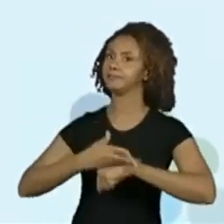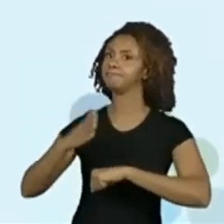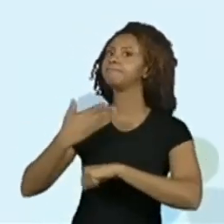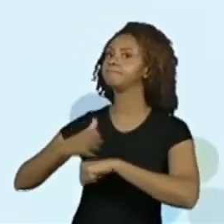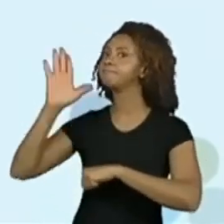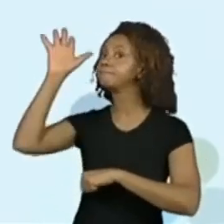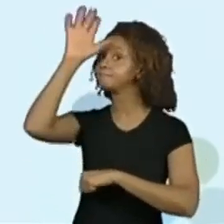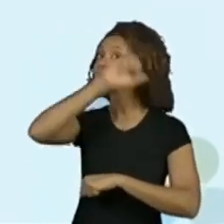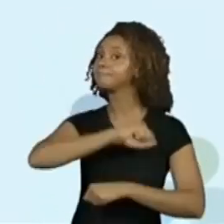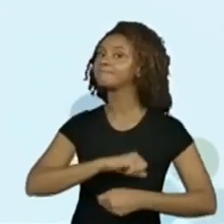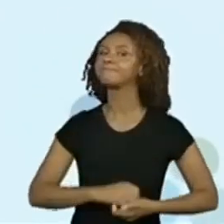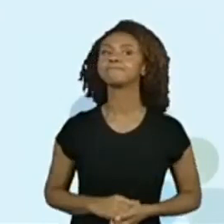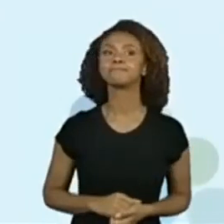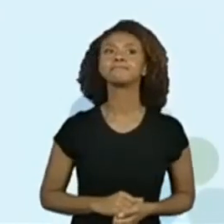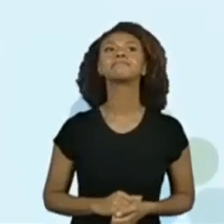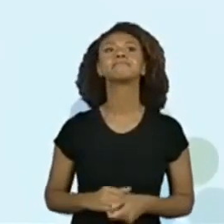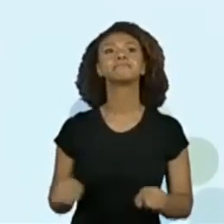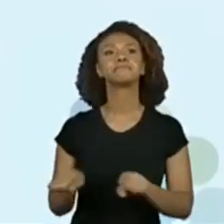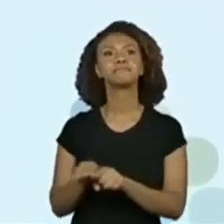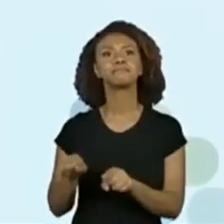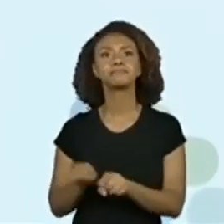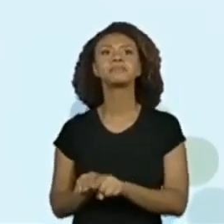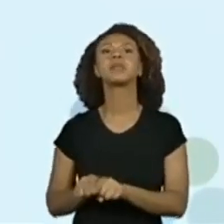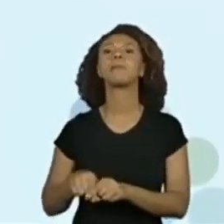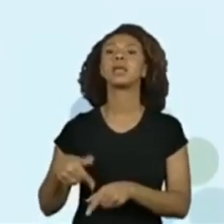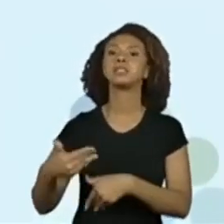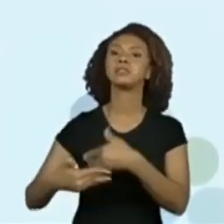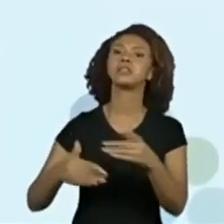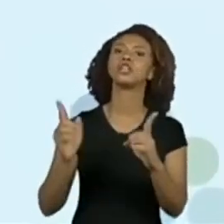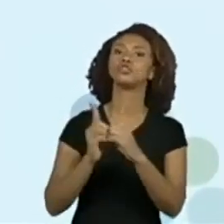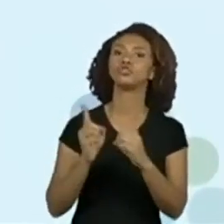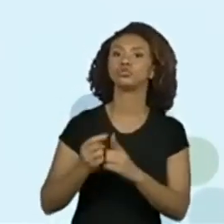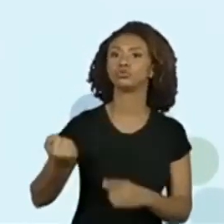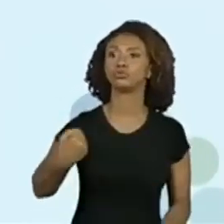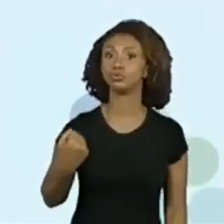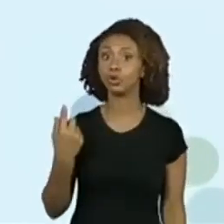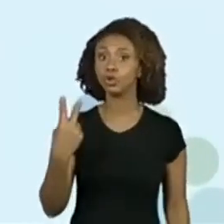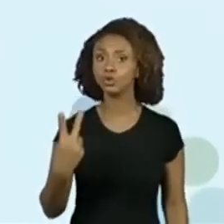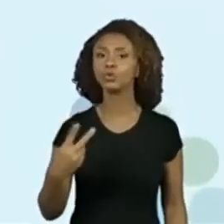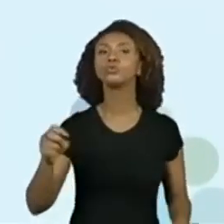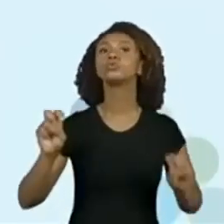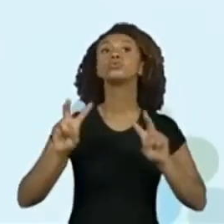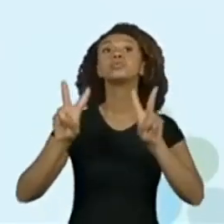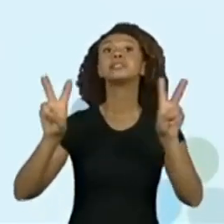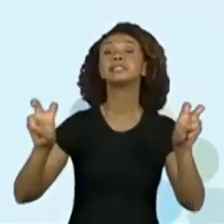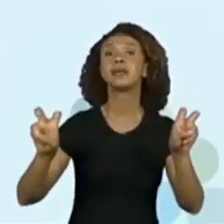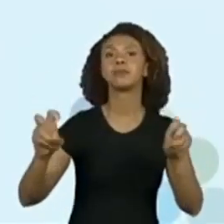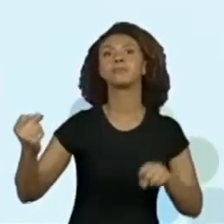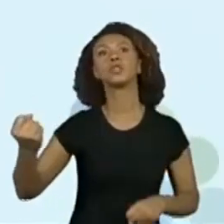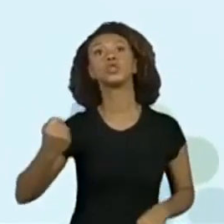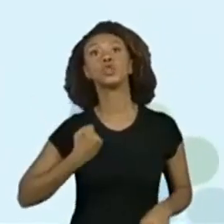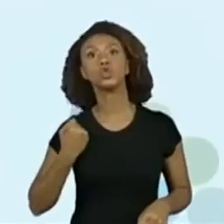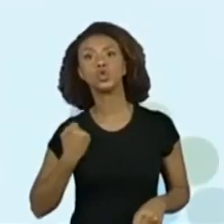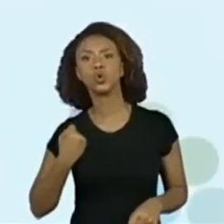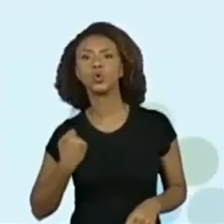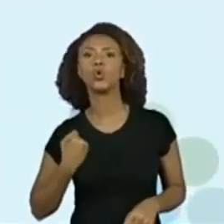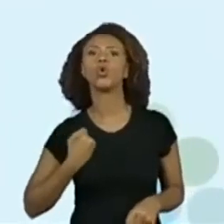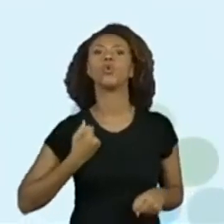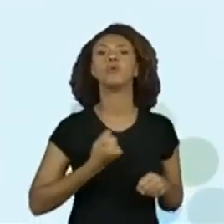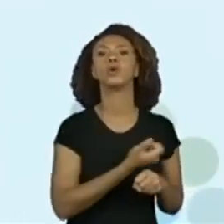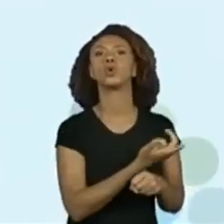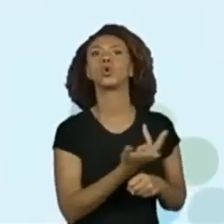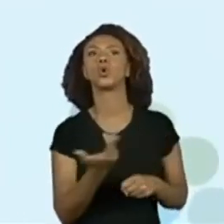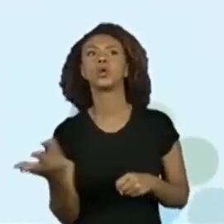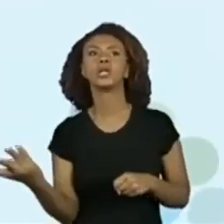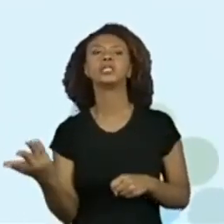saber a sequência didática 2 com o tema aí de números coleções operações e